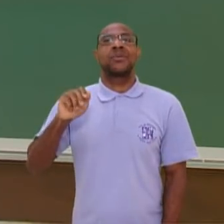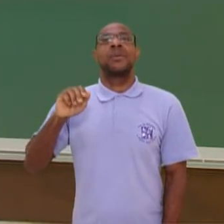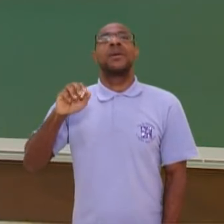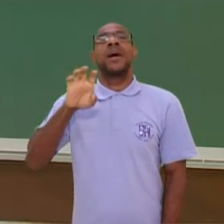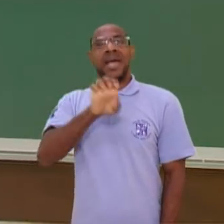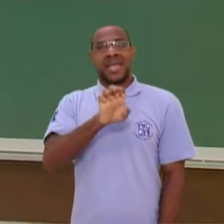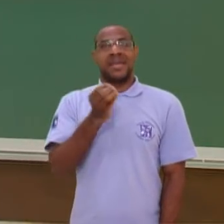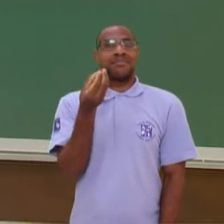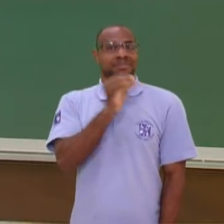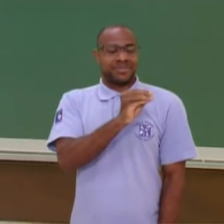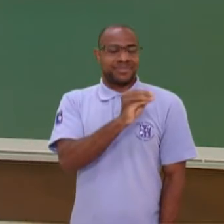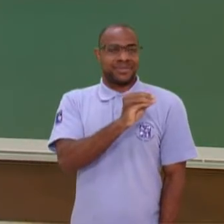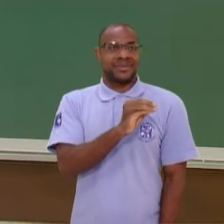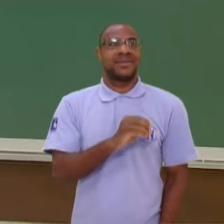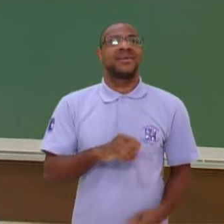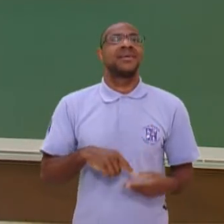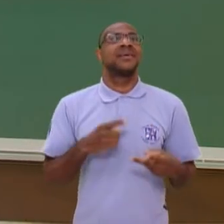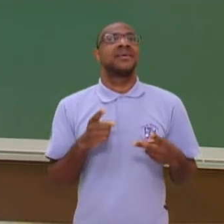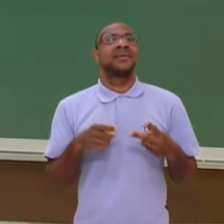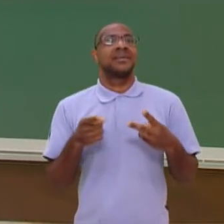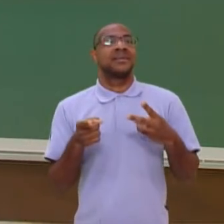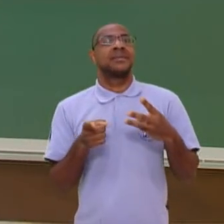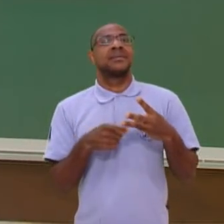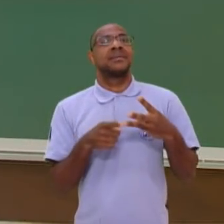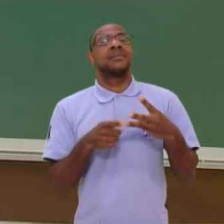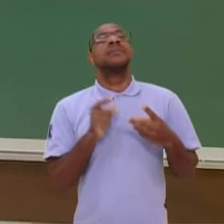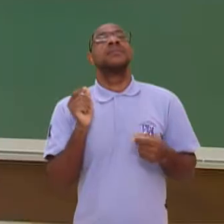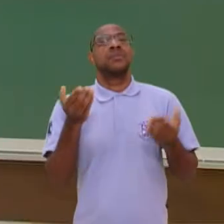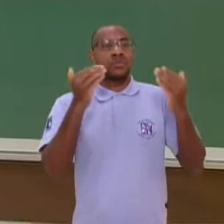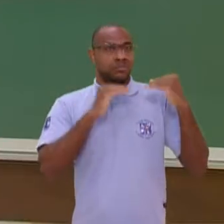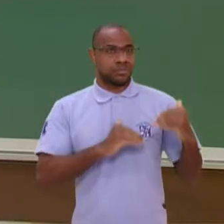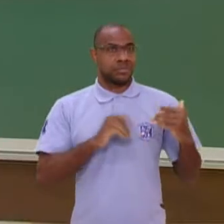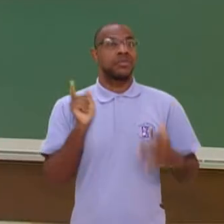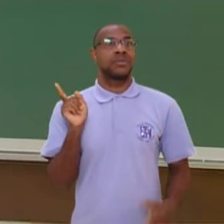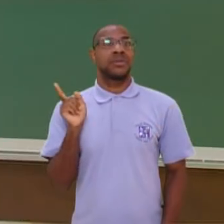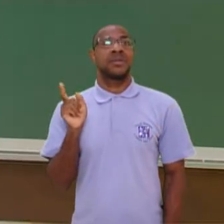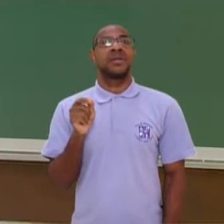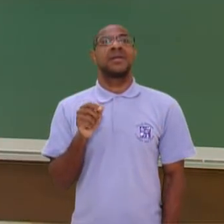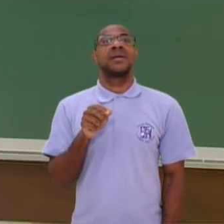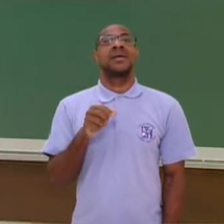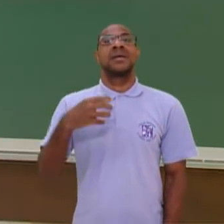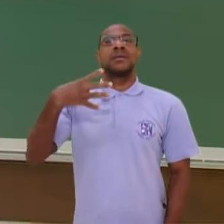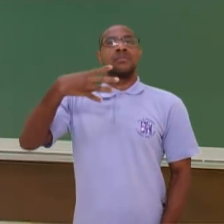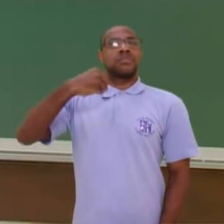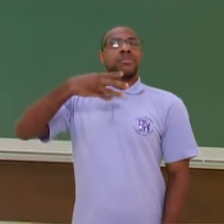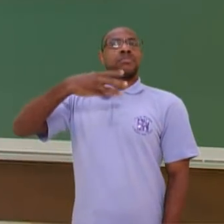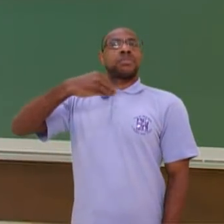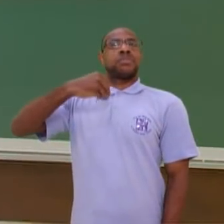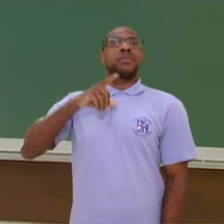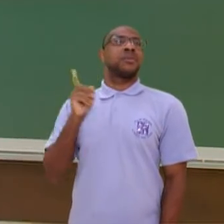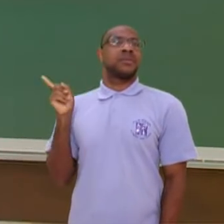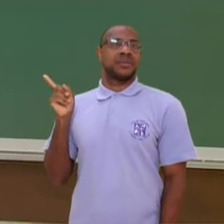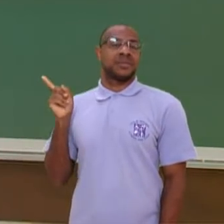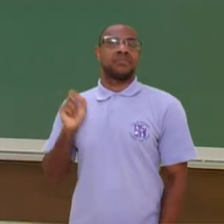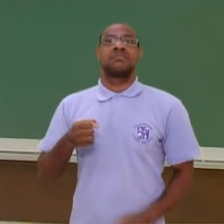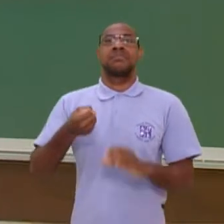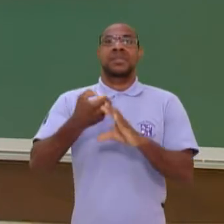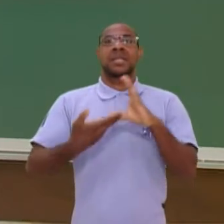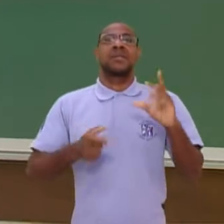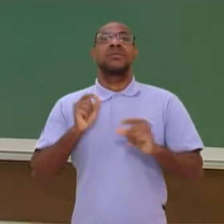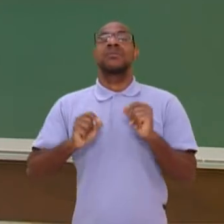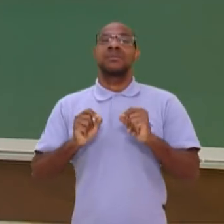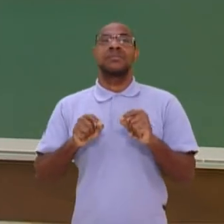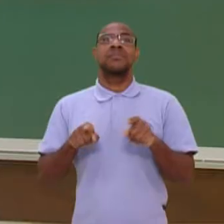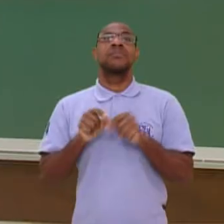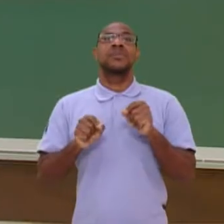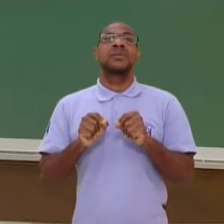estar transferindo dados e informações, certo? O próximo que a gente vai ter ali, raio-x. O raio-x, ele vai ter uma característica também